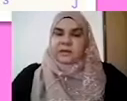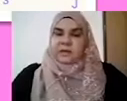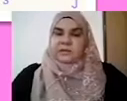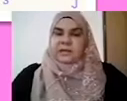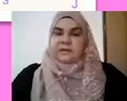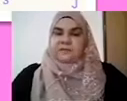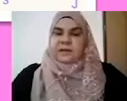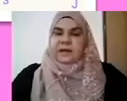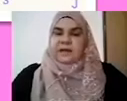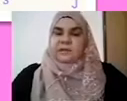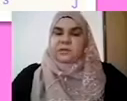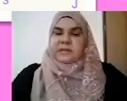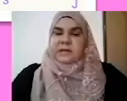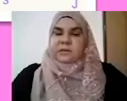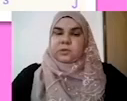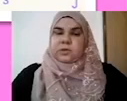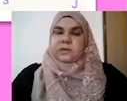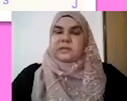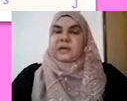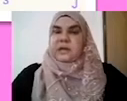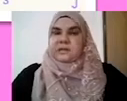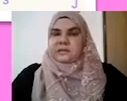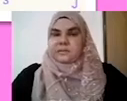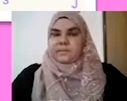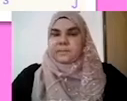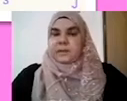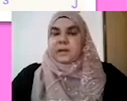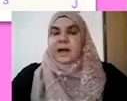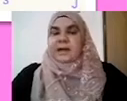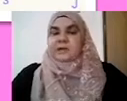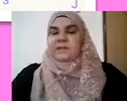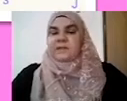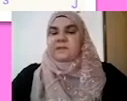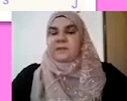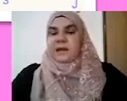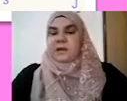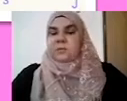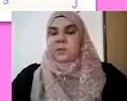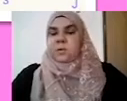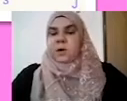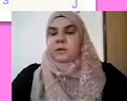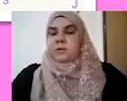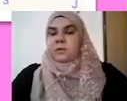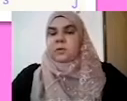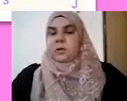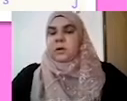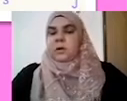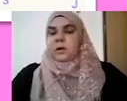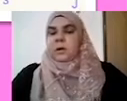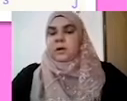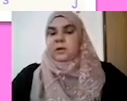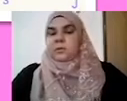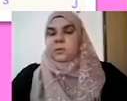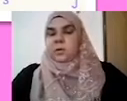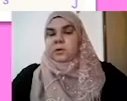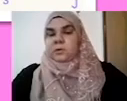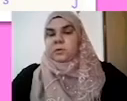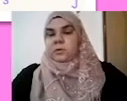90 graus, ele fica entre os lados 2 e 3. Aí eu tenho que verificar no meu outro